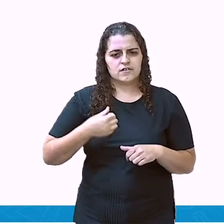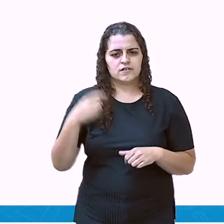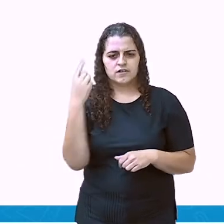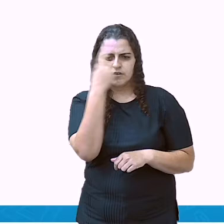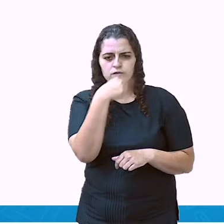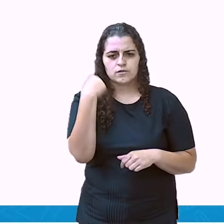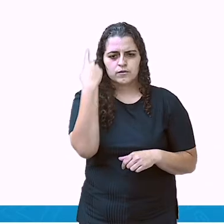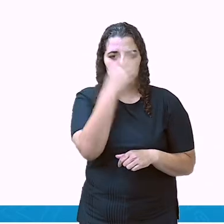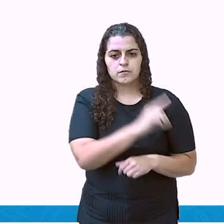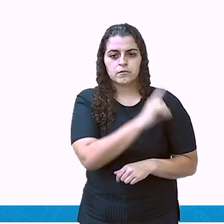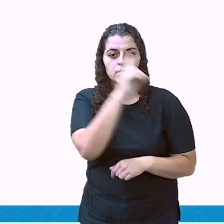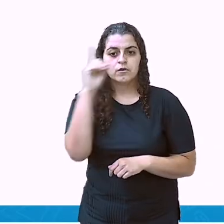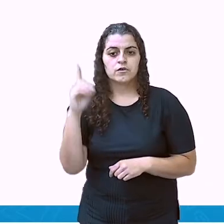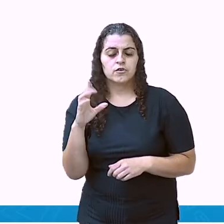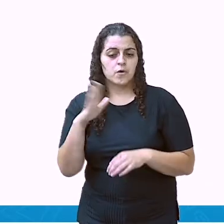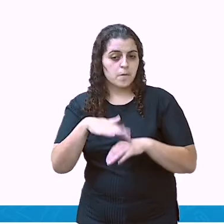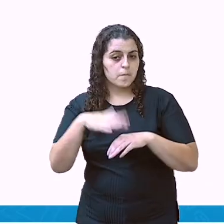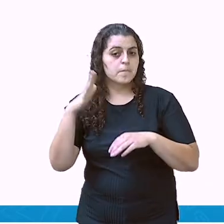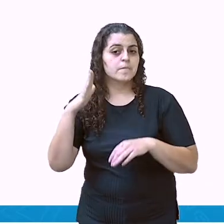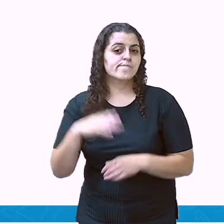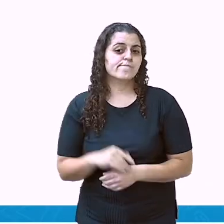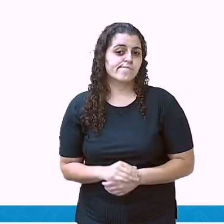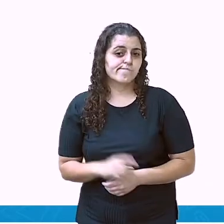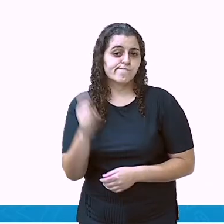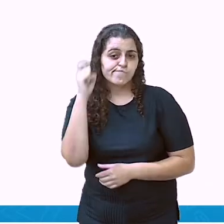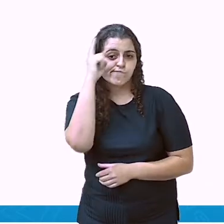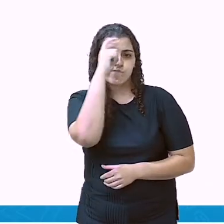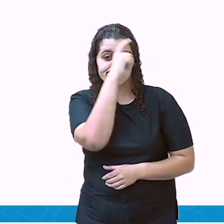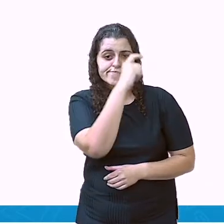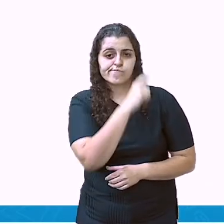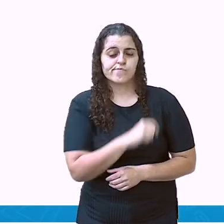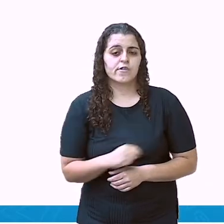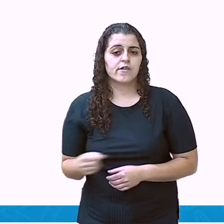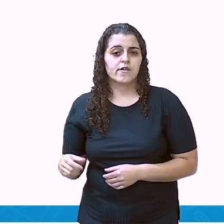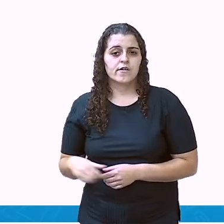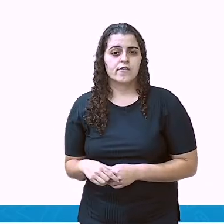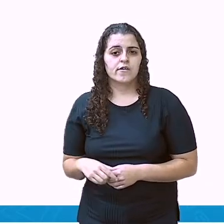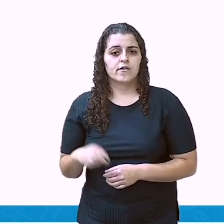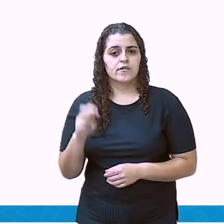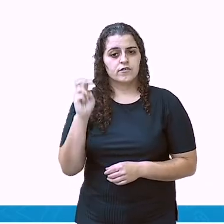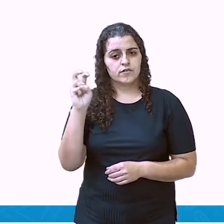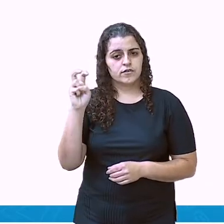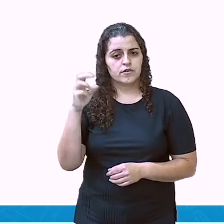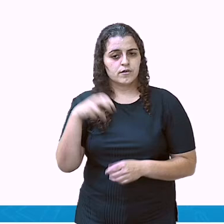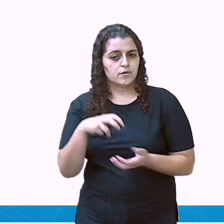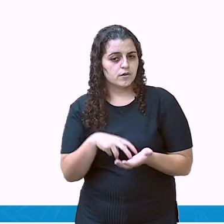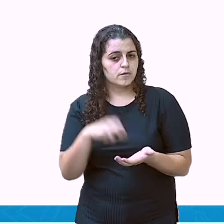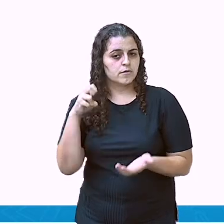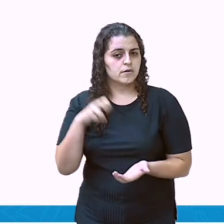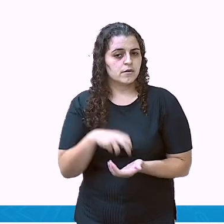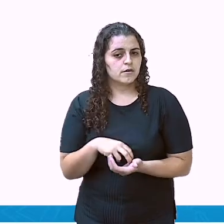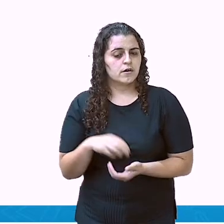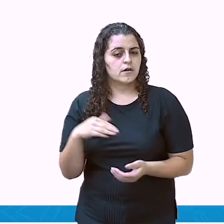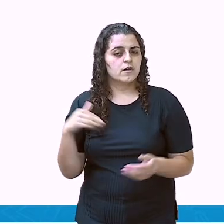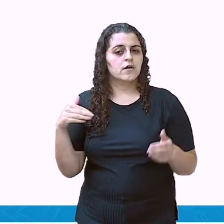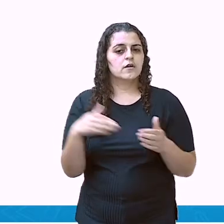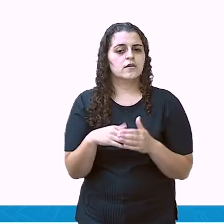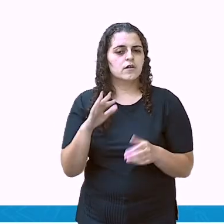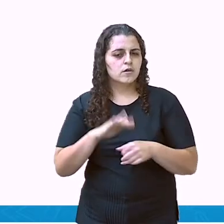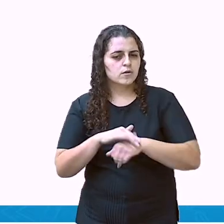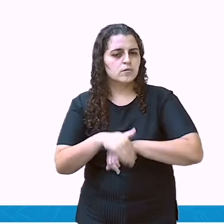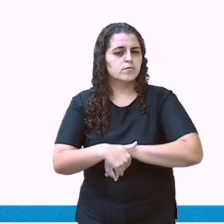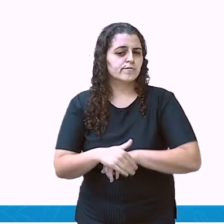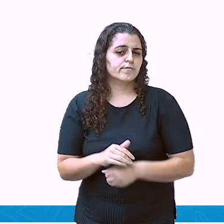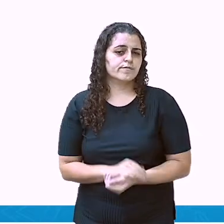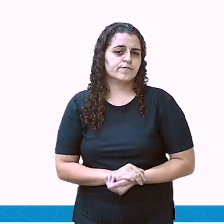dia, ou mais, né? Eles trabalhavam tipo de 5 horas da manhã até a